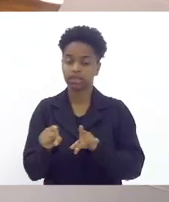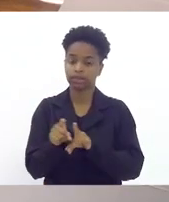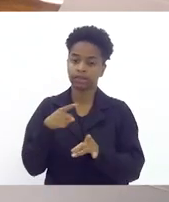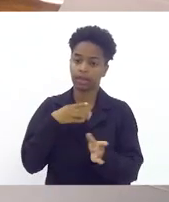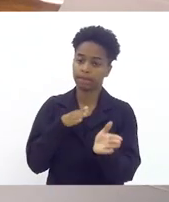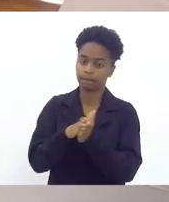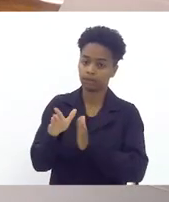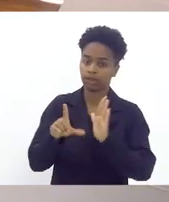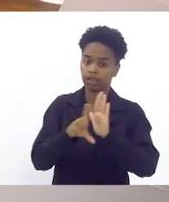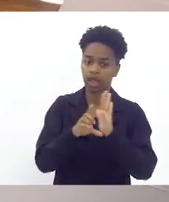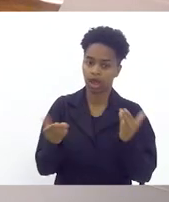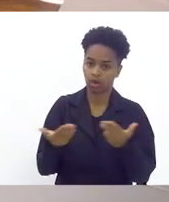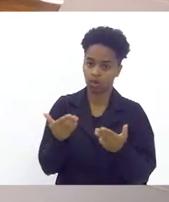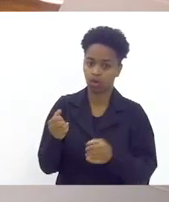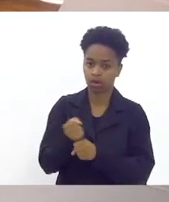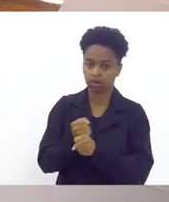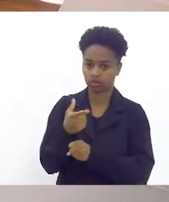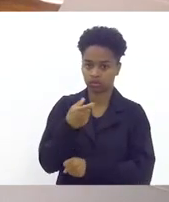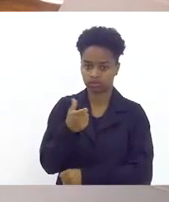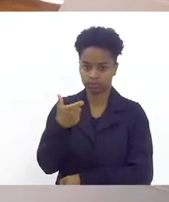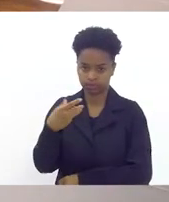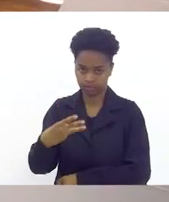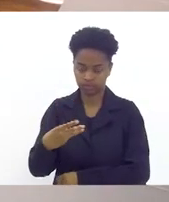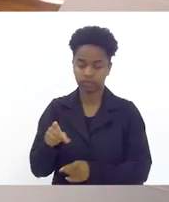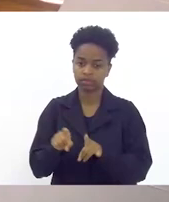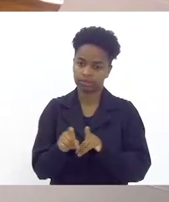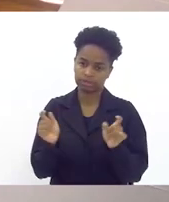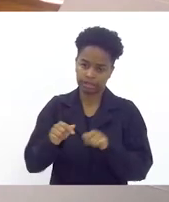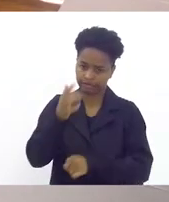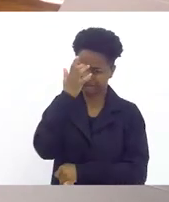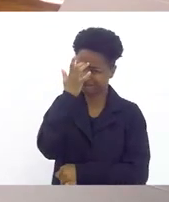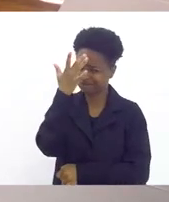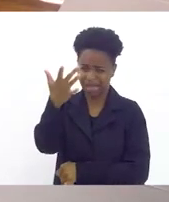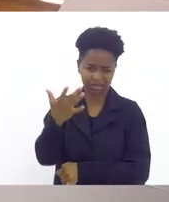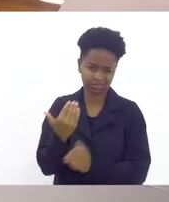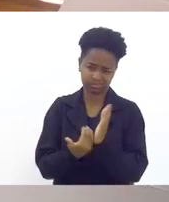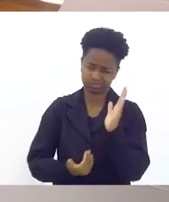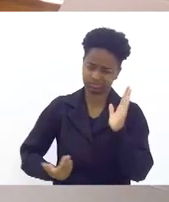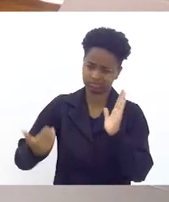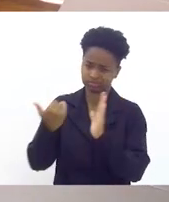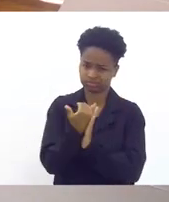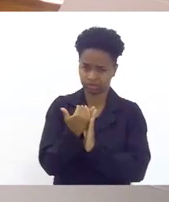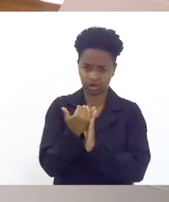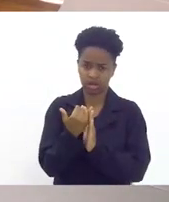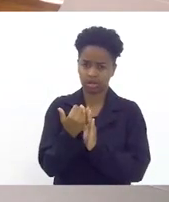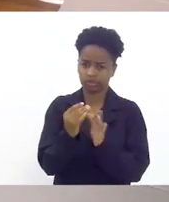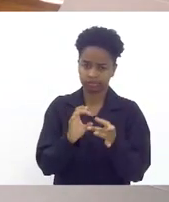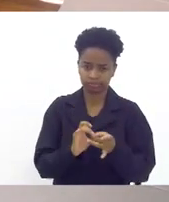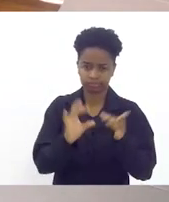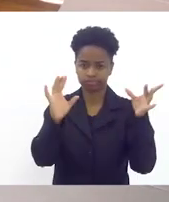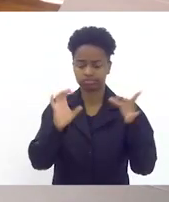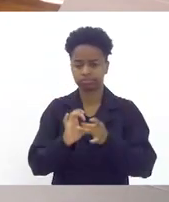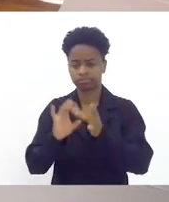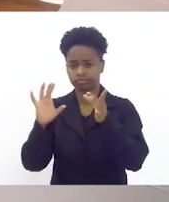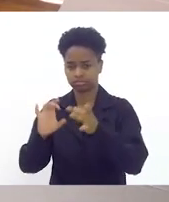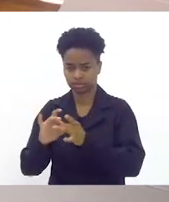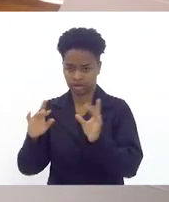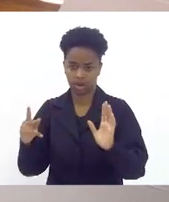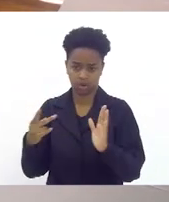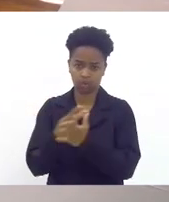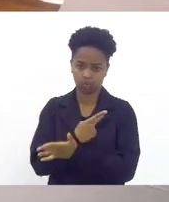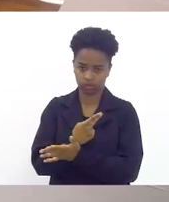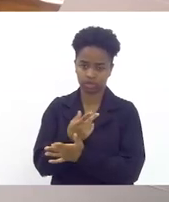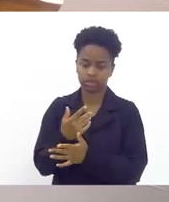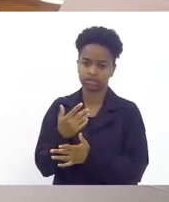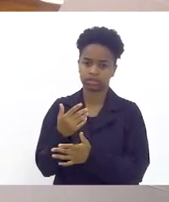da da da Lei esse ano né que facilitou imensamente o licenciamento da silvicultura cabe agora